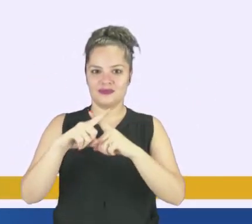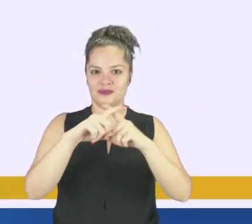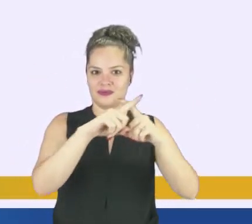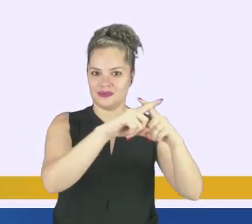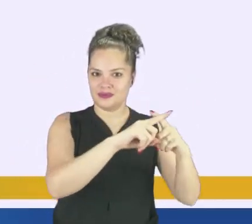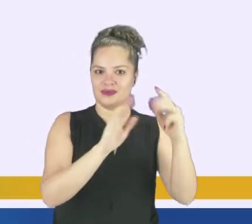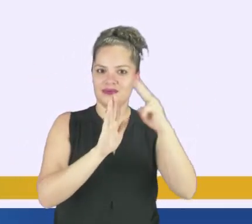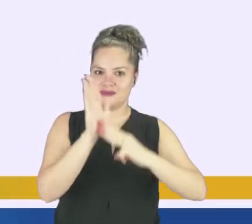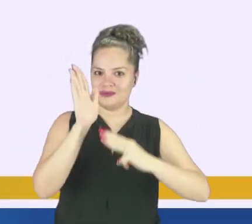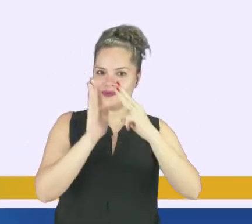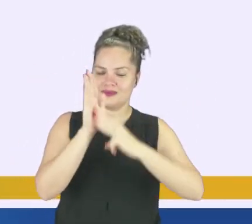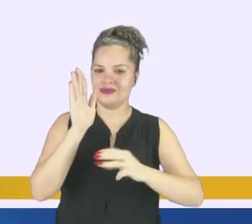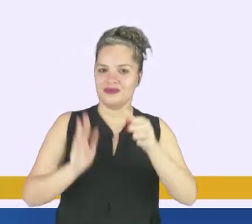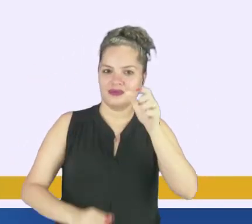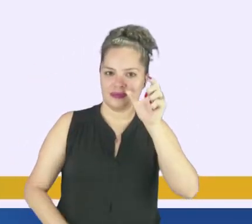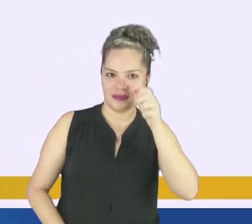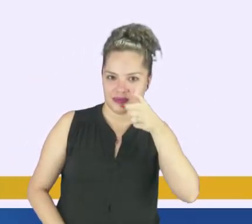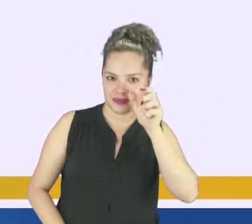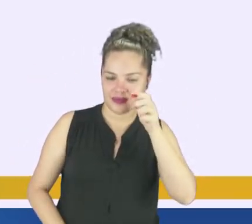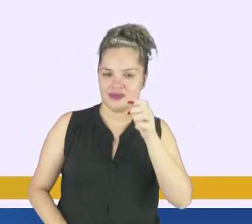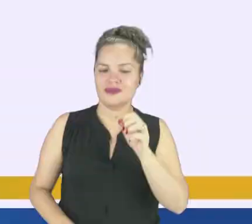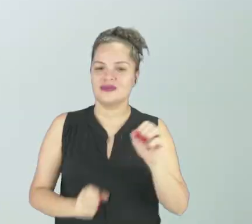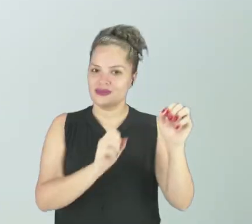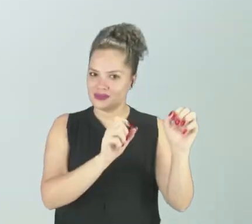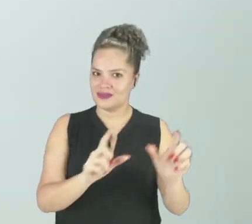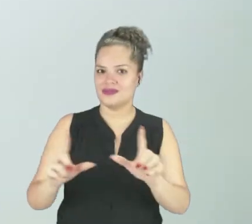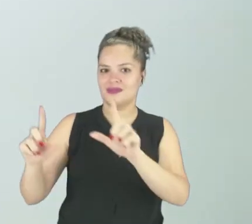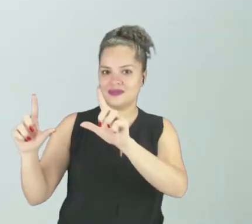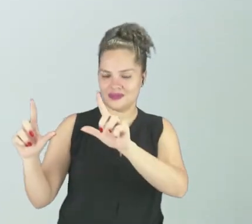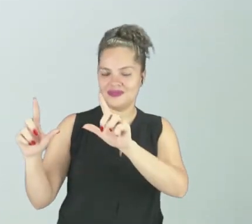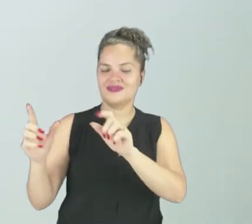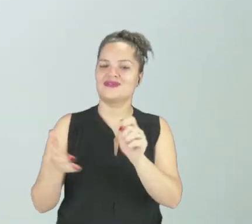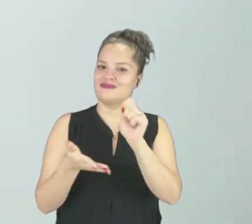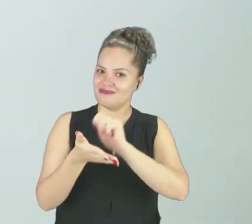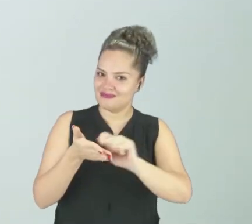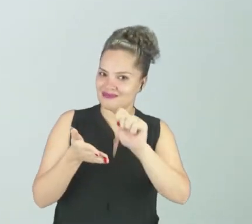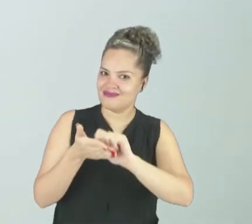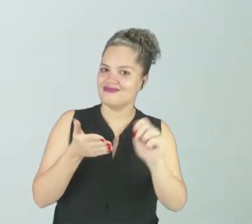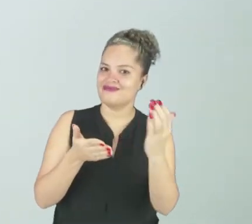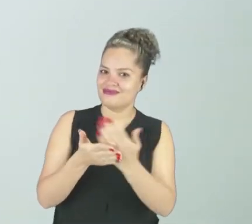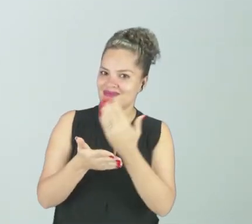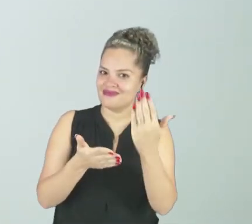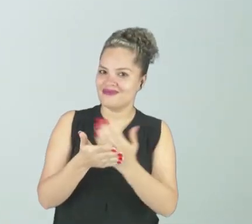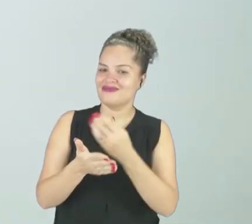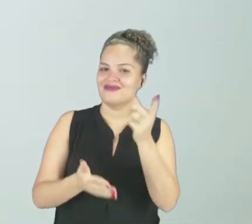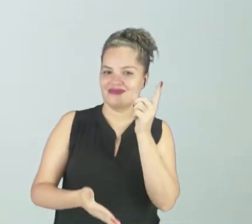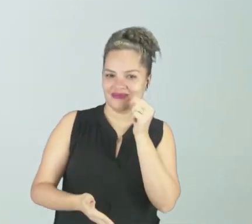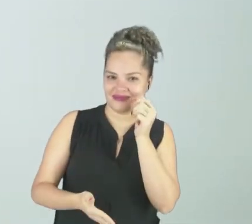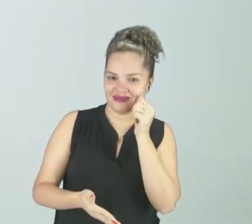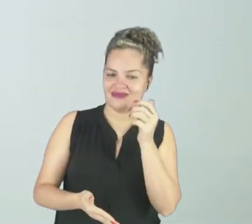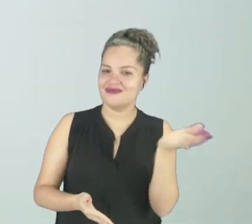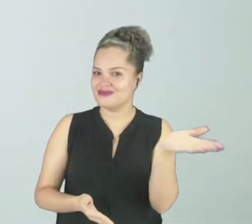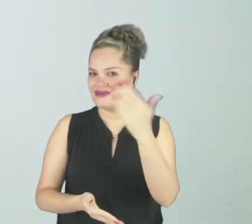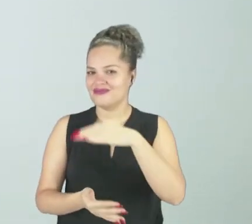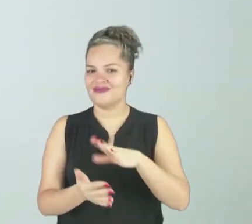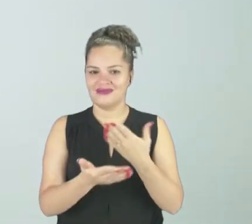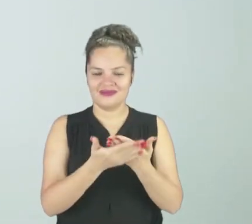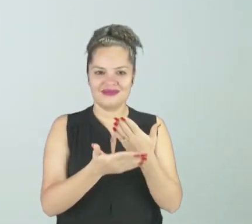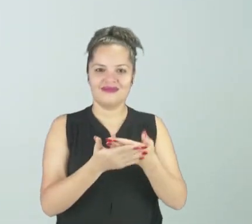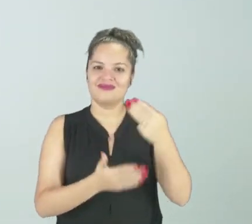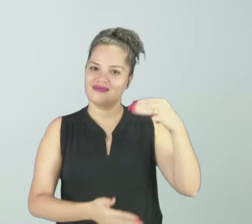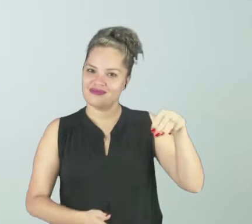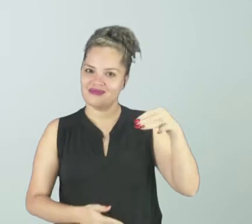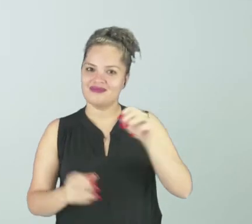Então acompanhe comigo o material, pegue o seu caderno, a sua lapiseira e vamos à aula de matemática.